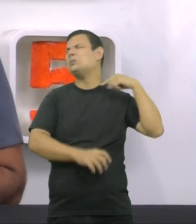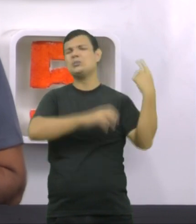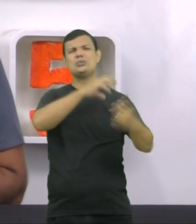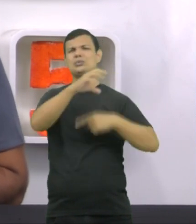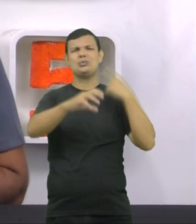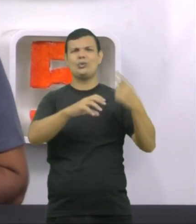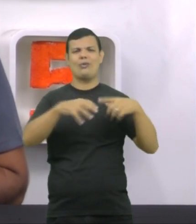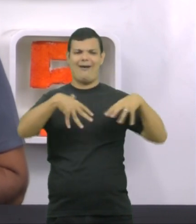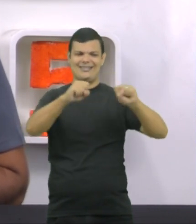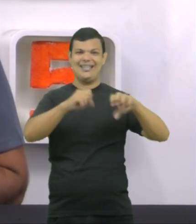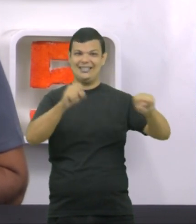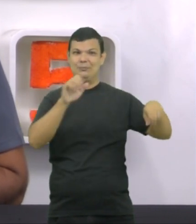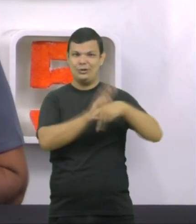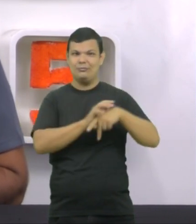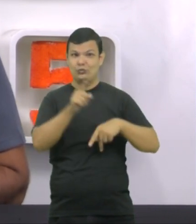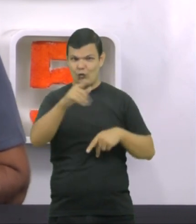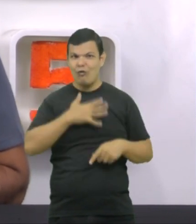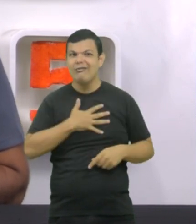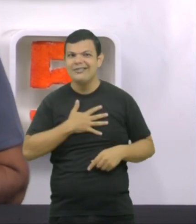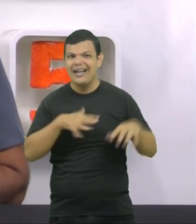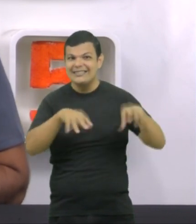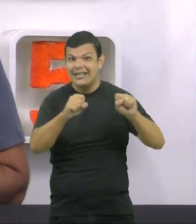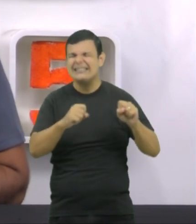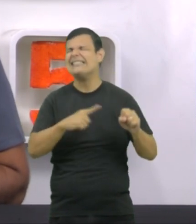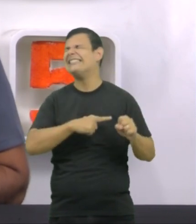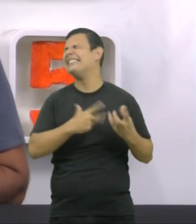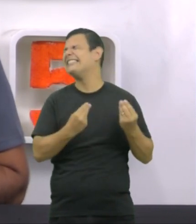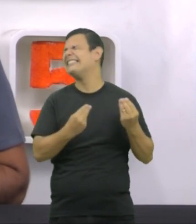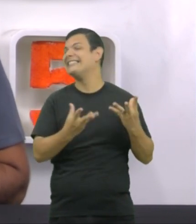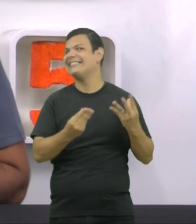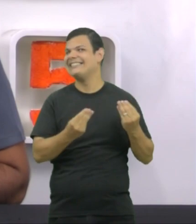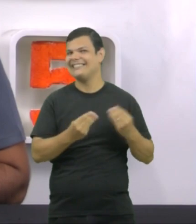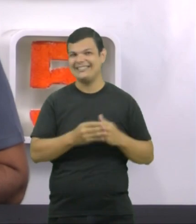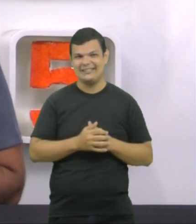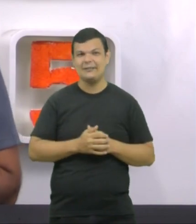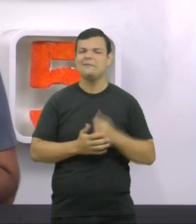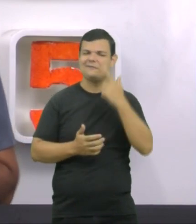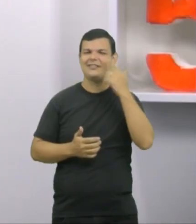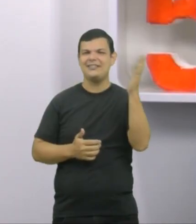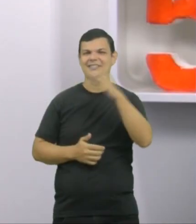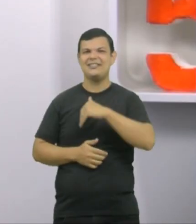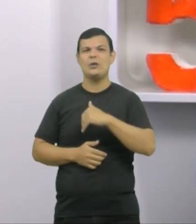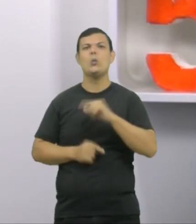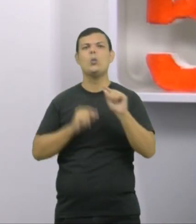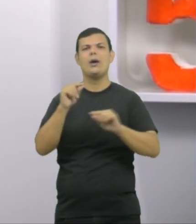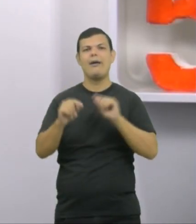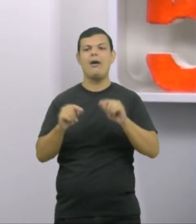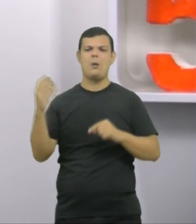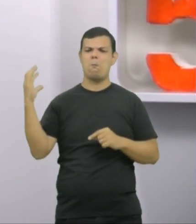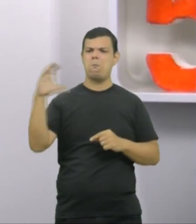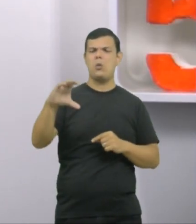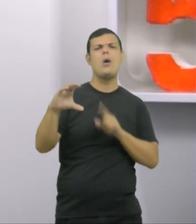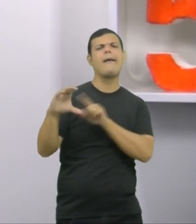pronúncia de algumas vogais e consoantes que varia de acordo com a palavra. Beleza, Agatha?